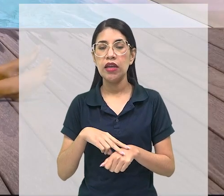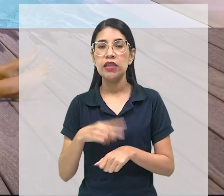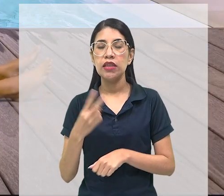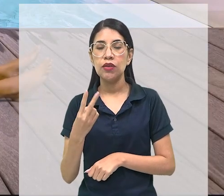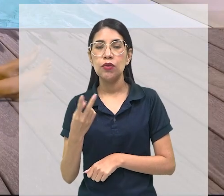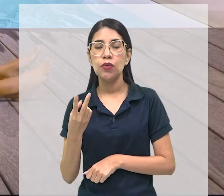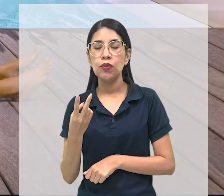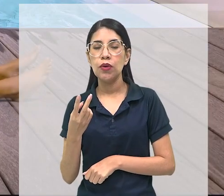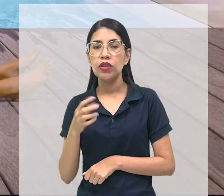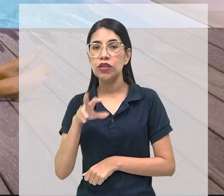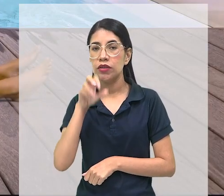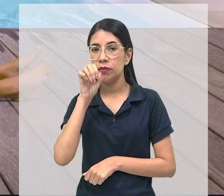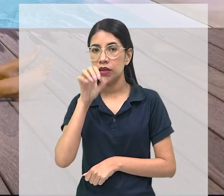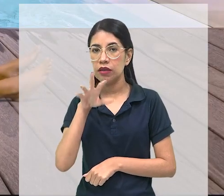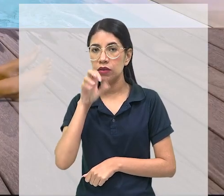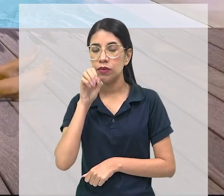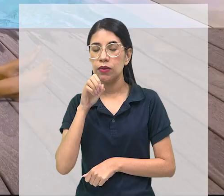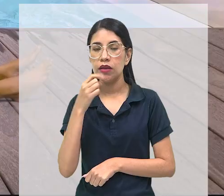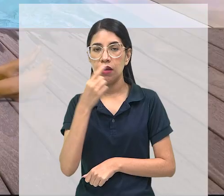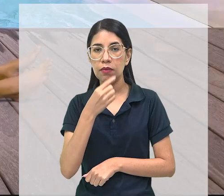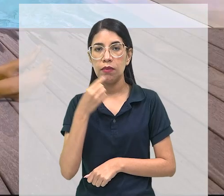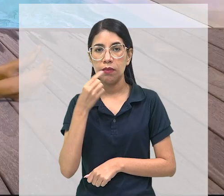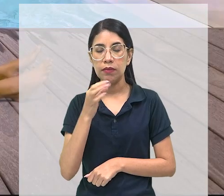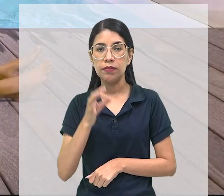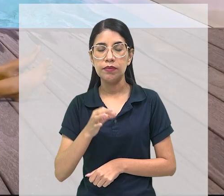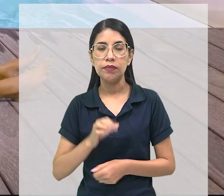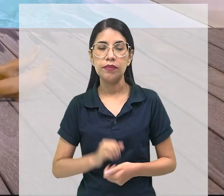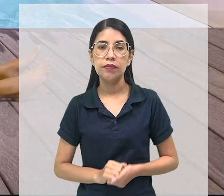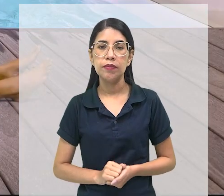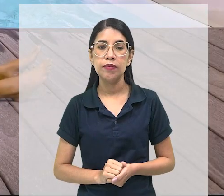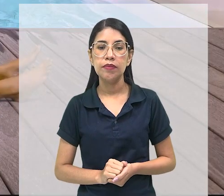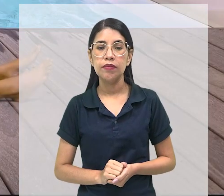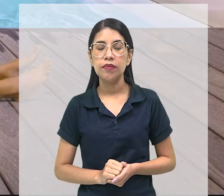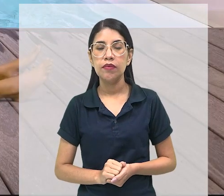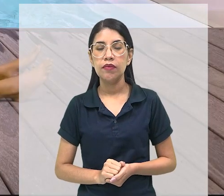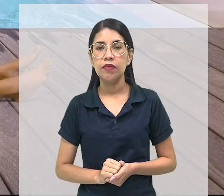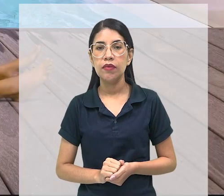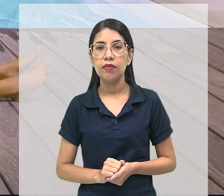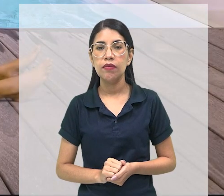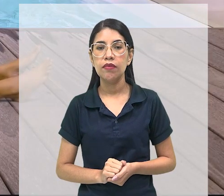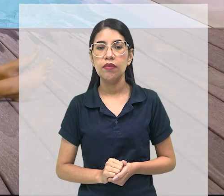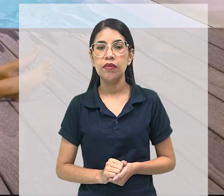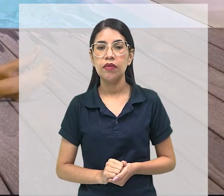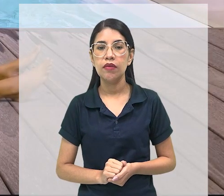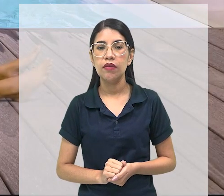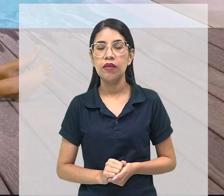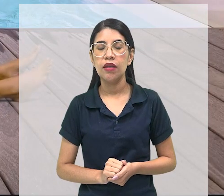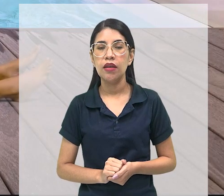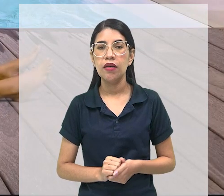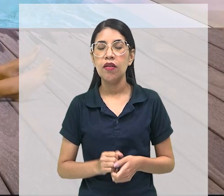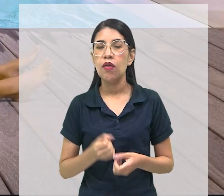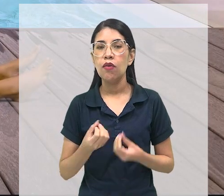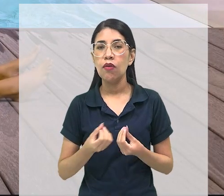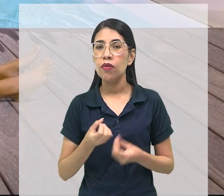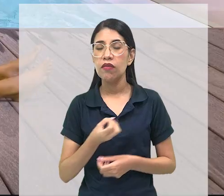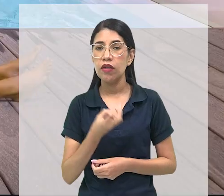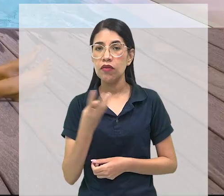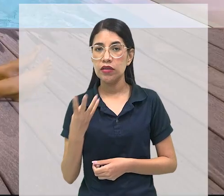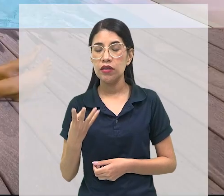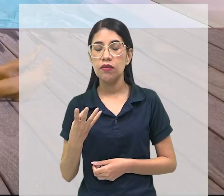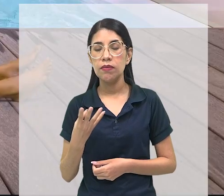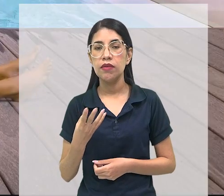2 respirações boca a boca. Então você vai fazer 30 respirações contando dessa seguinte maneira assim, ó. Tem que